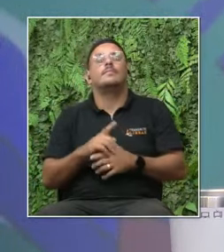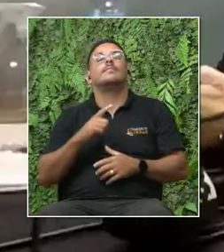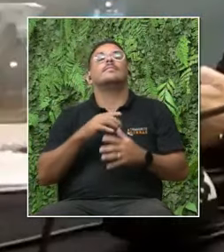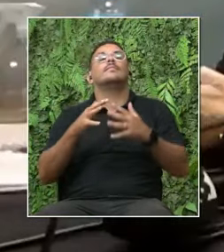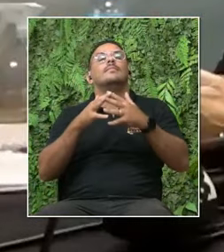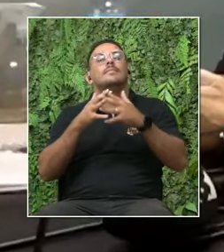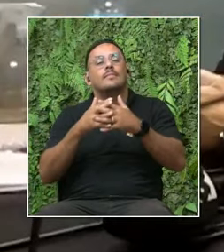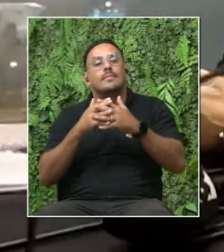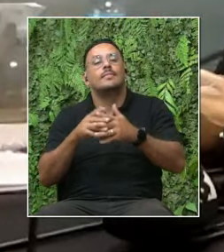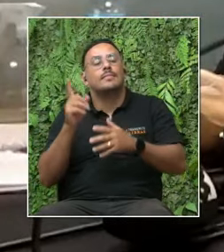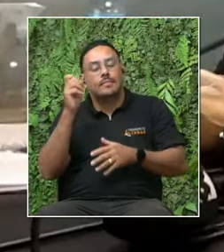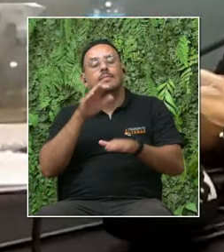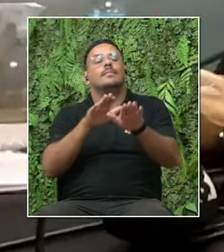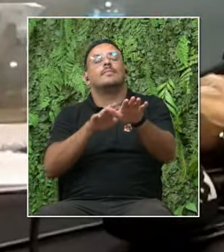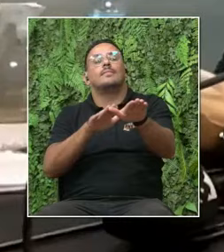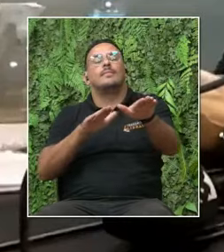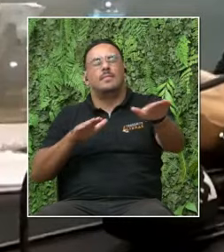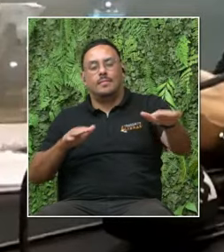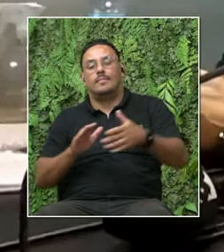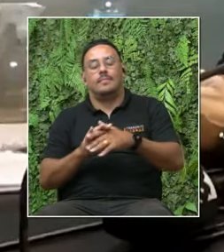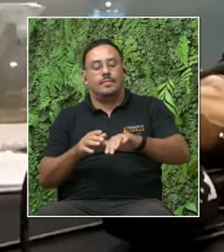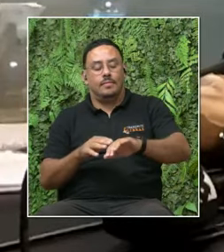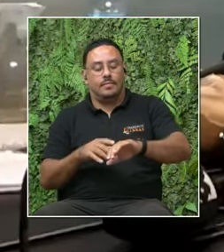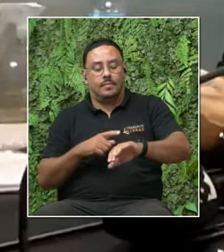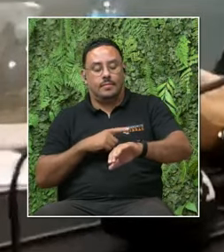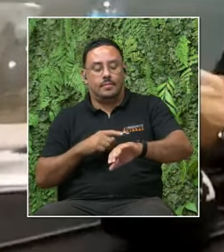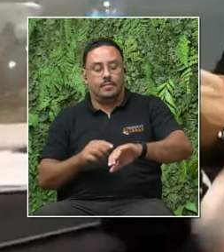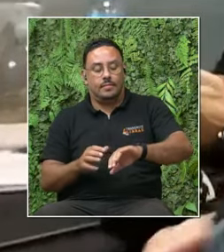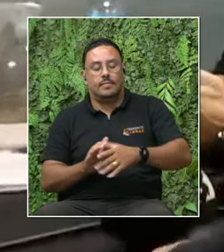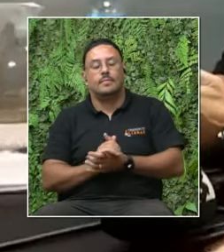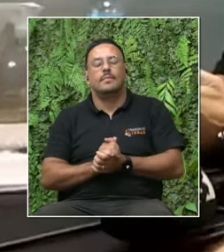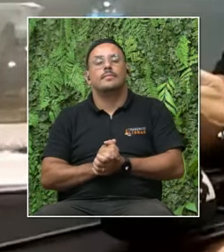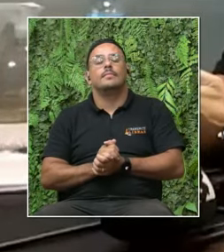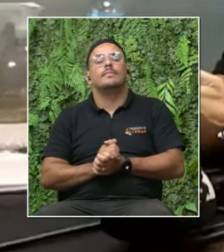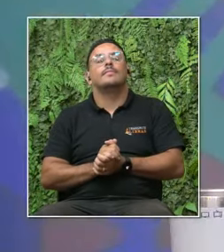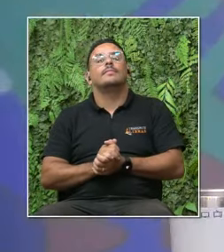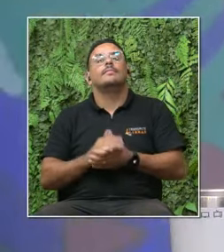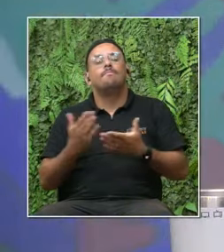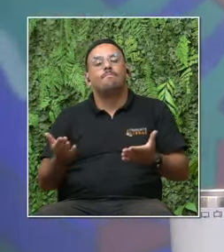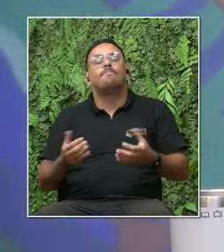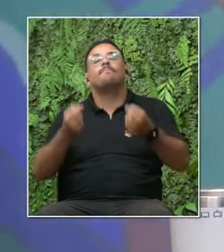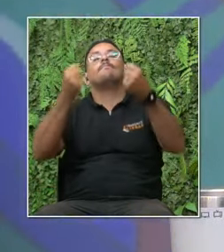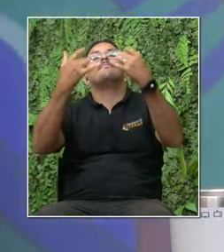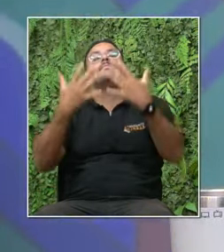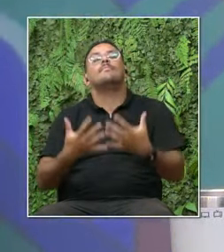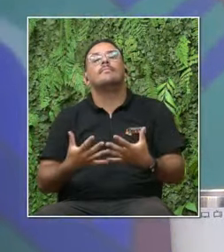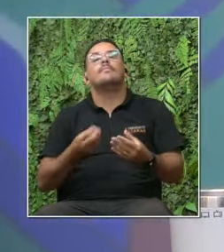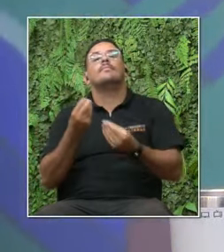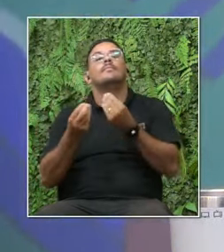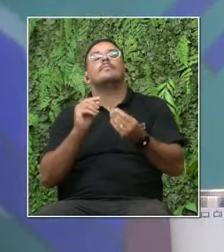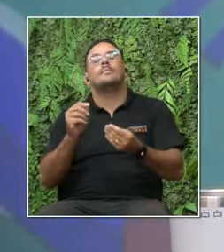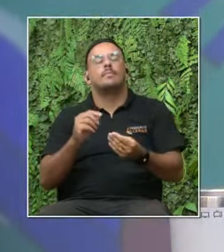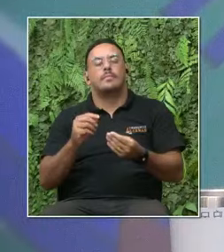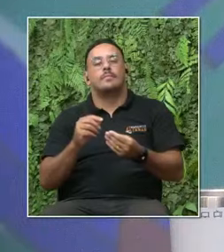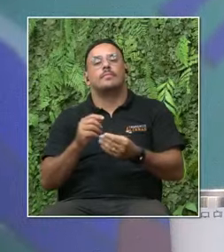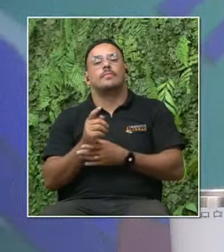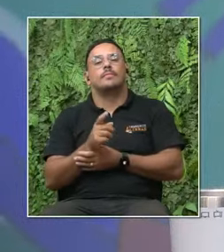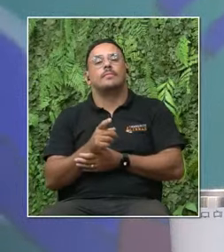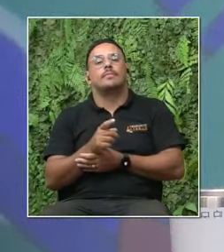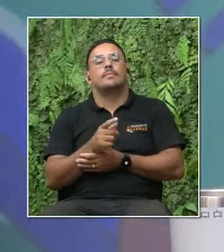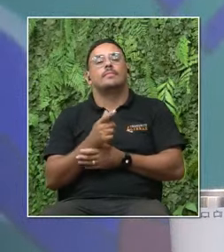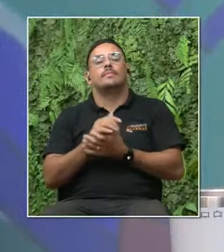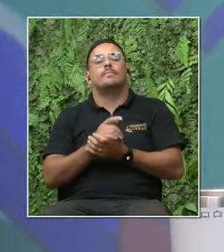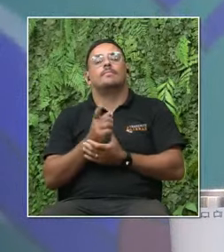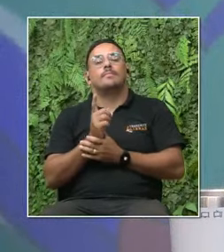complicado lá viu congestionamento lá no banheiro da Imprensa é Pois é me conta então avisa lá de balançar mais três vezes é outra